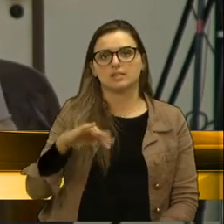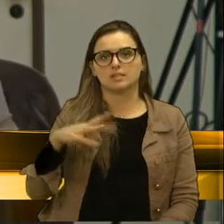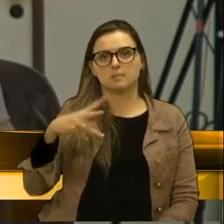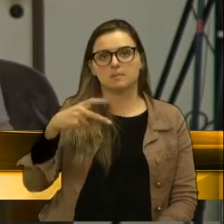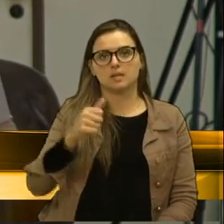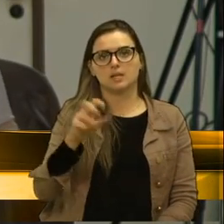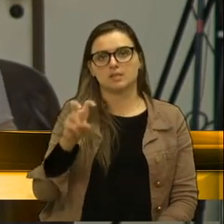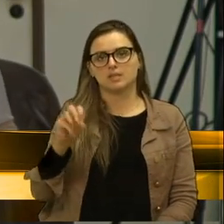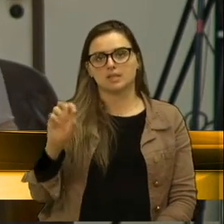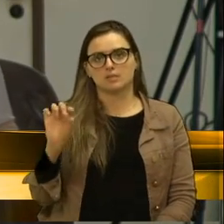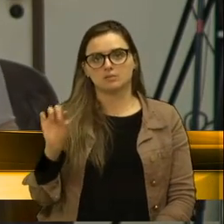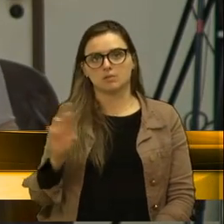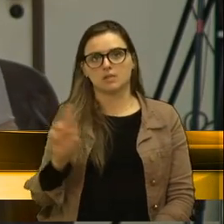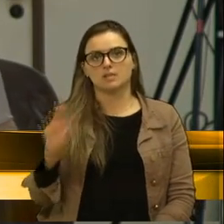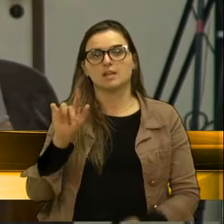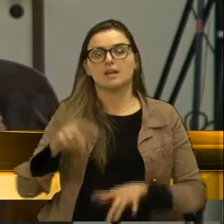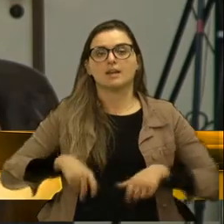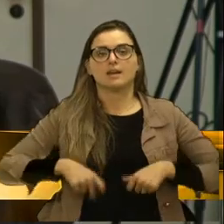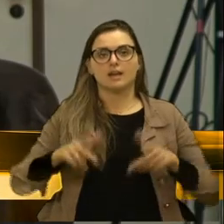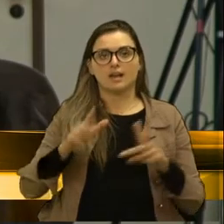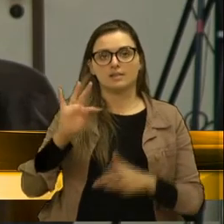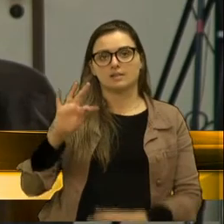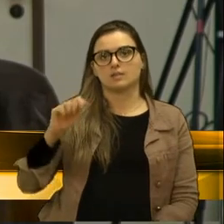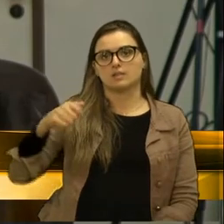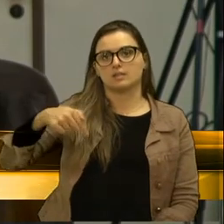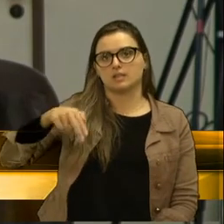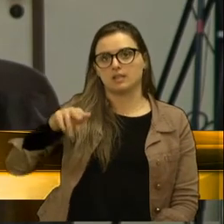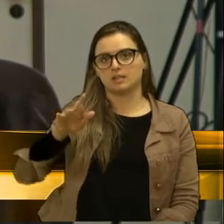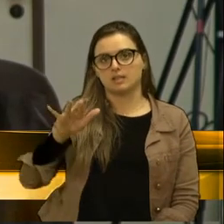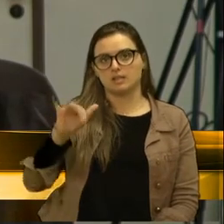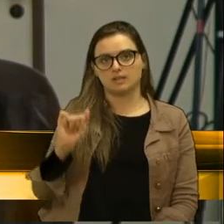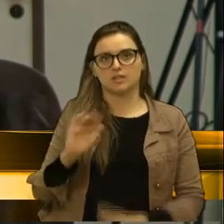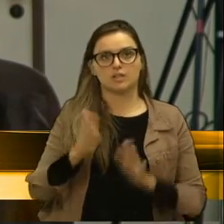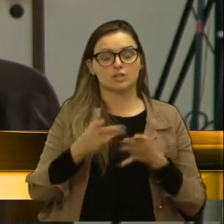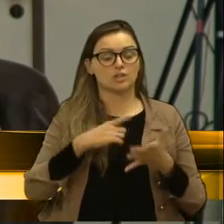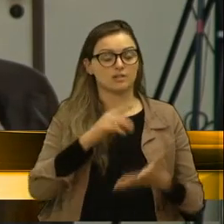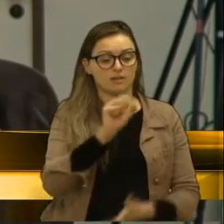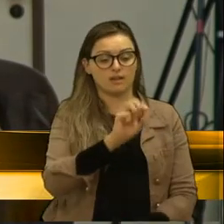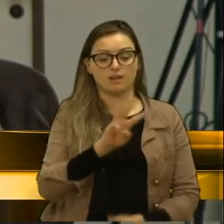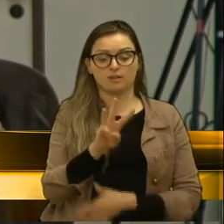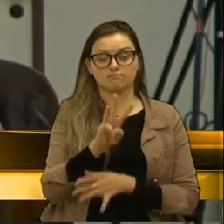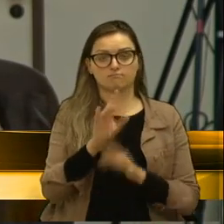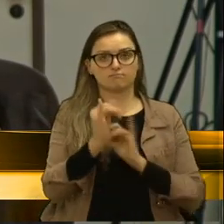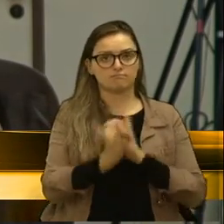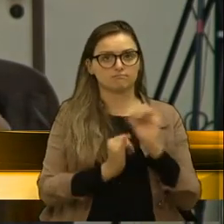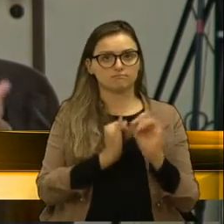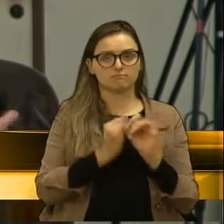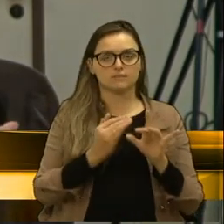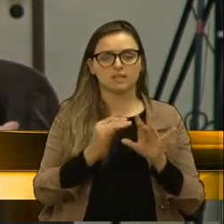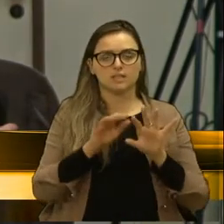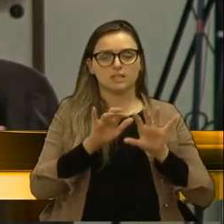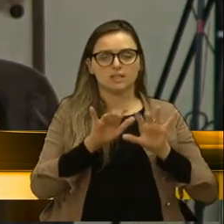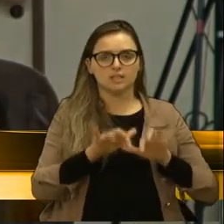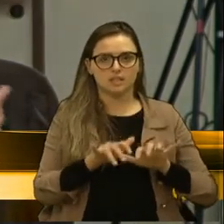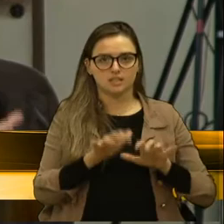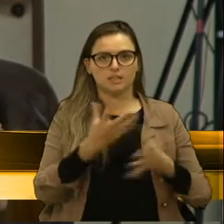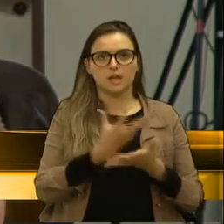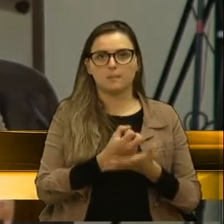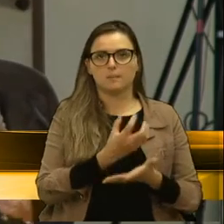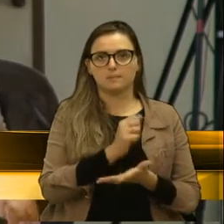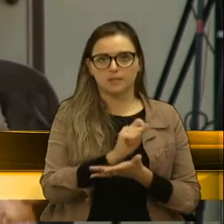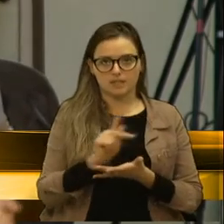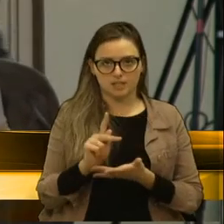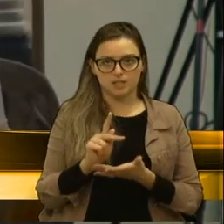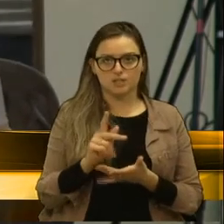ano é gasto com a taquigrafia, quando já existe softwares, aplicativos gratuitos até, que